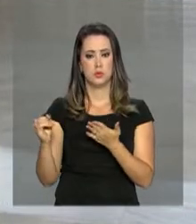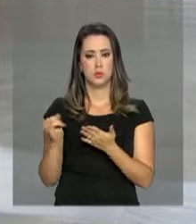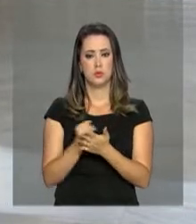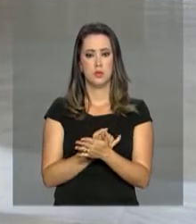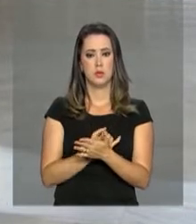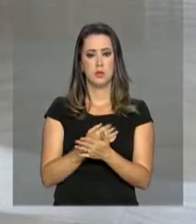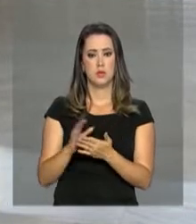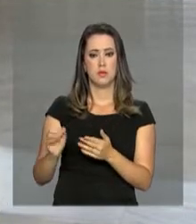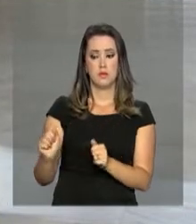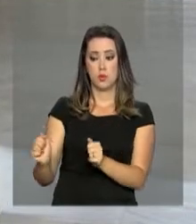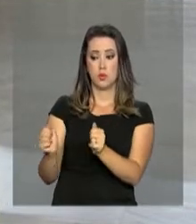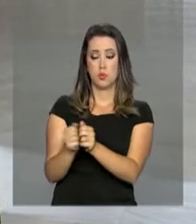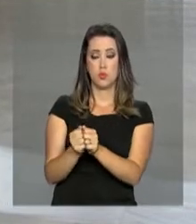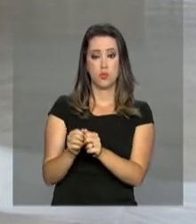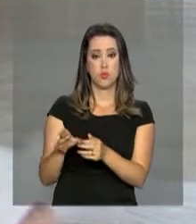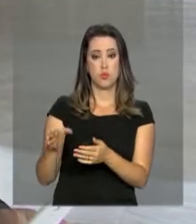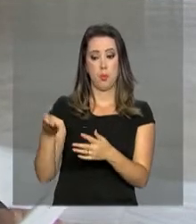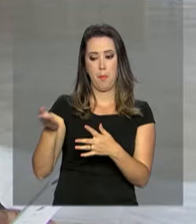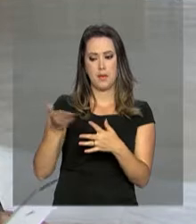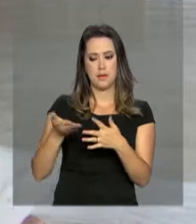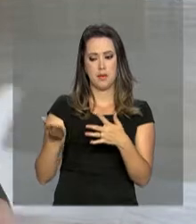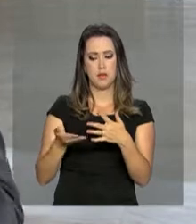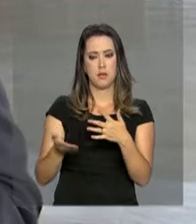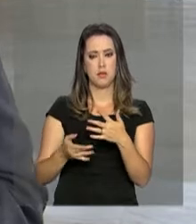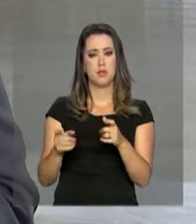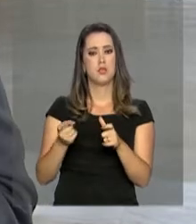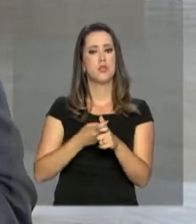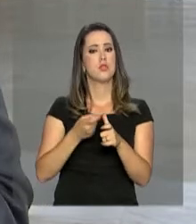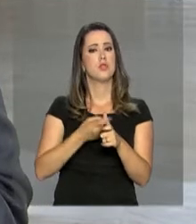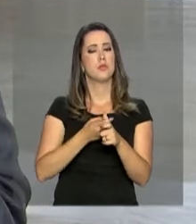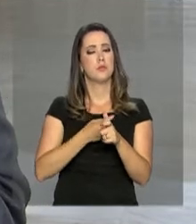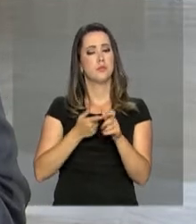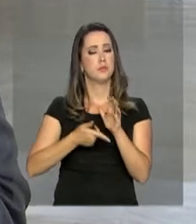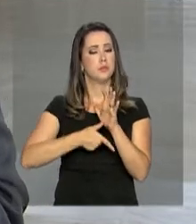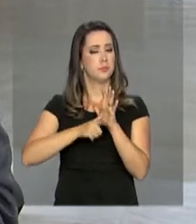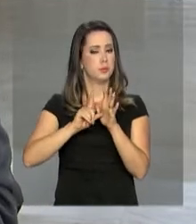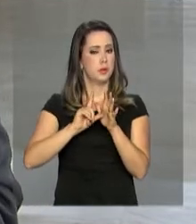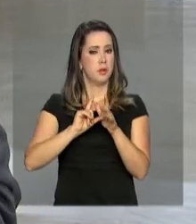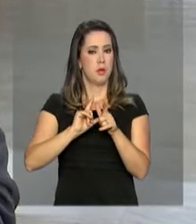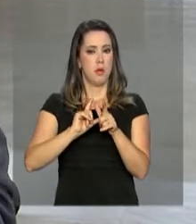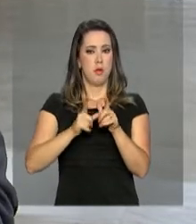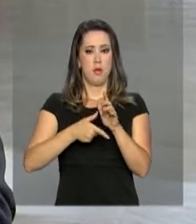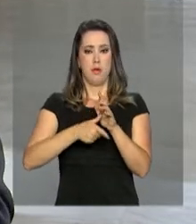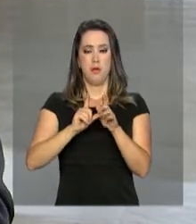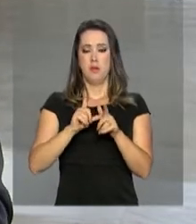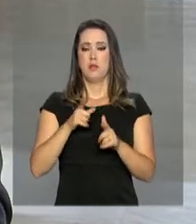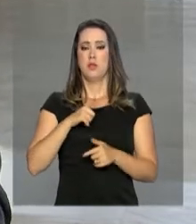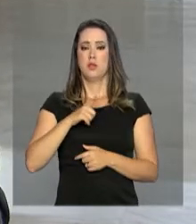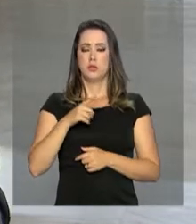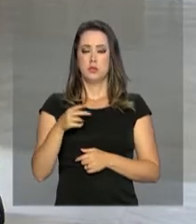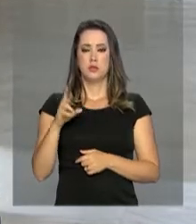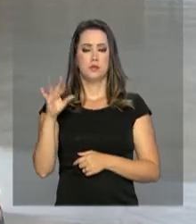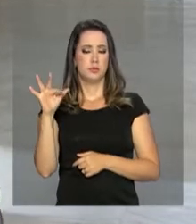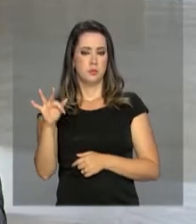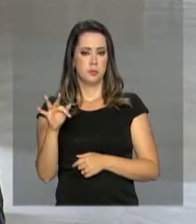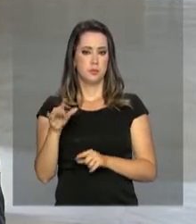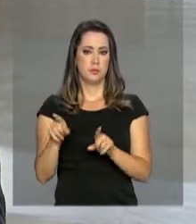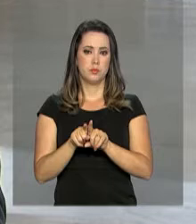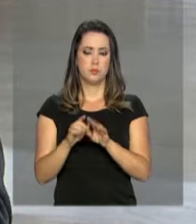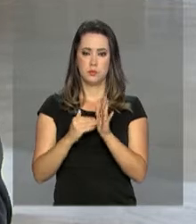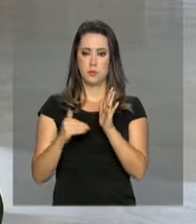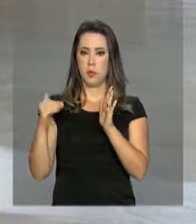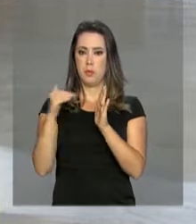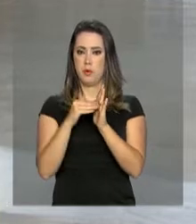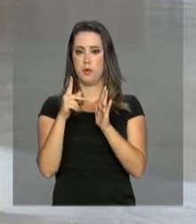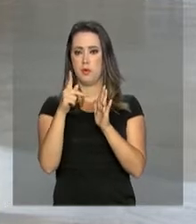em parcelas dívidas que as empresas tinham com a Receita Federal, também o aumento do PIS/COFINS